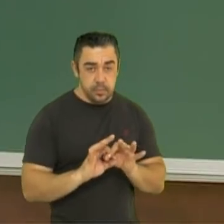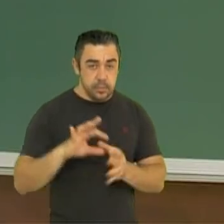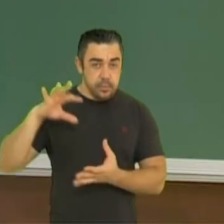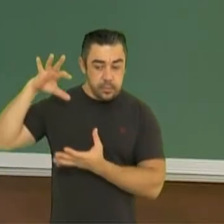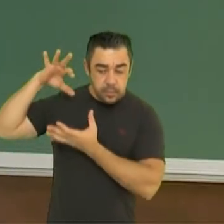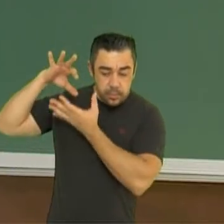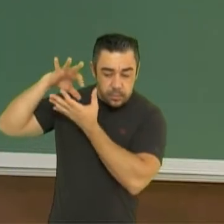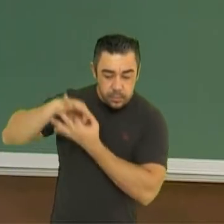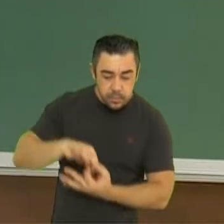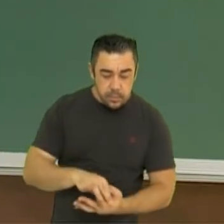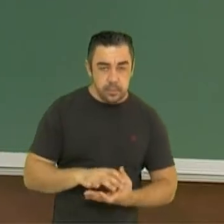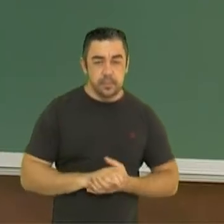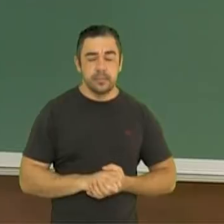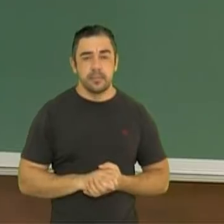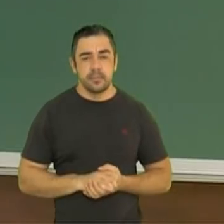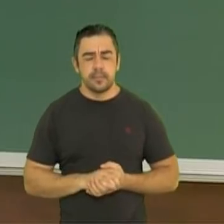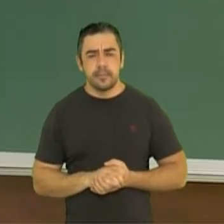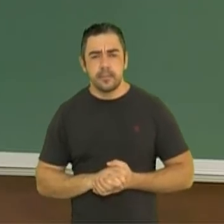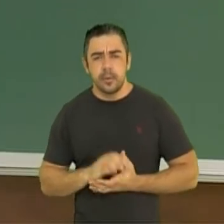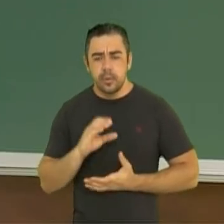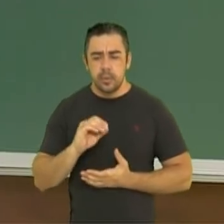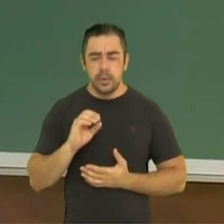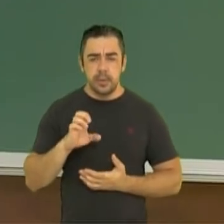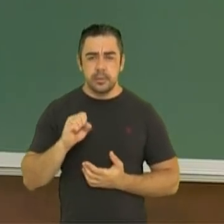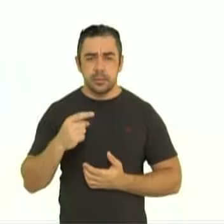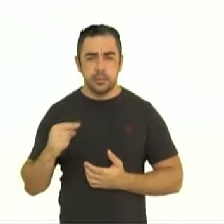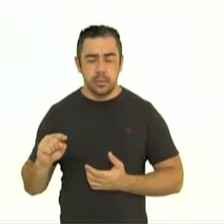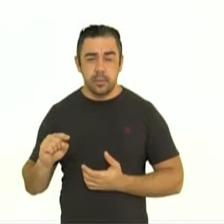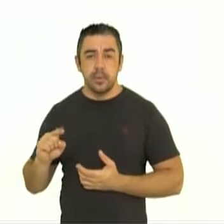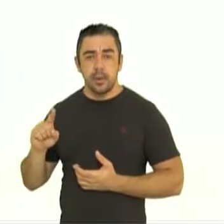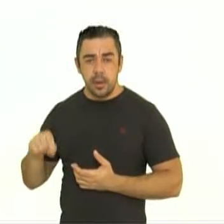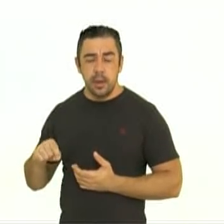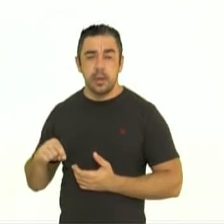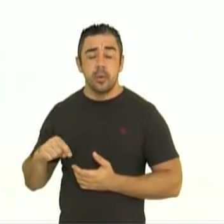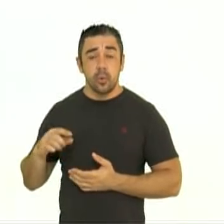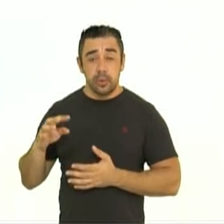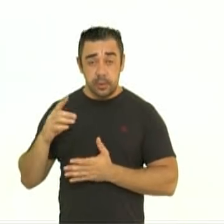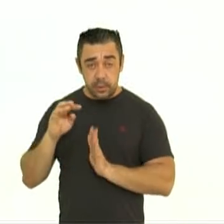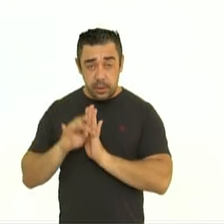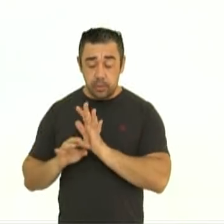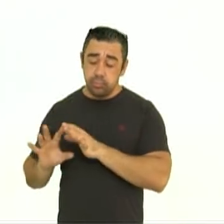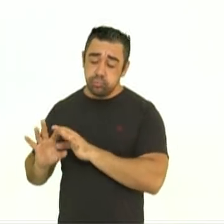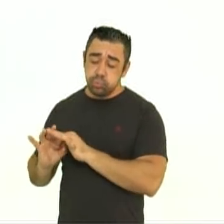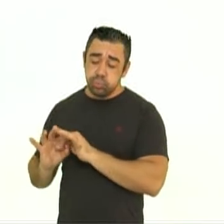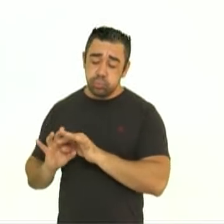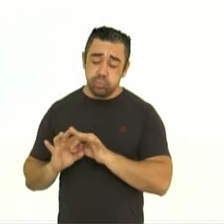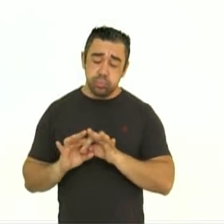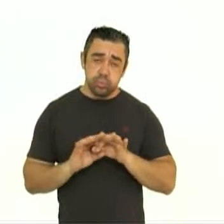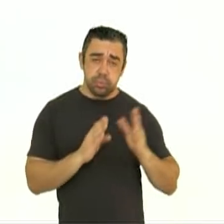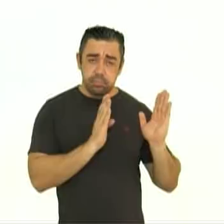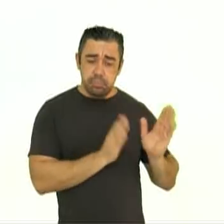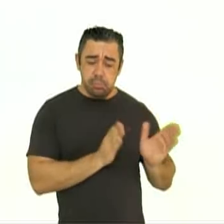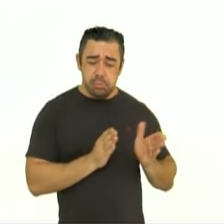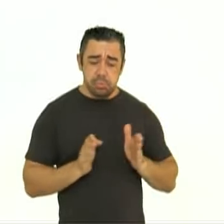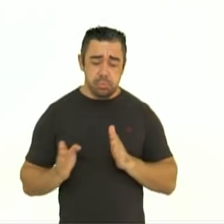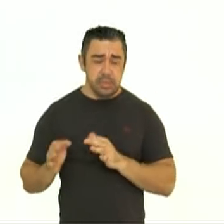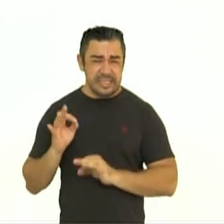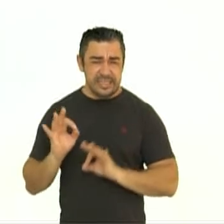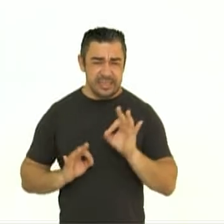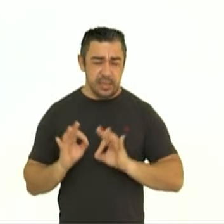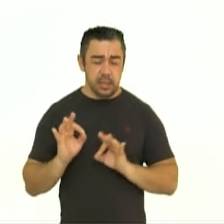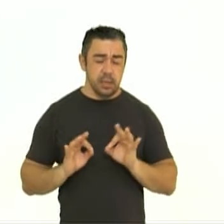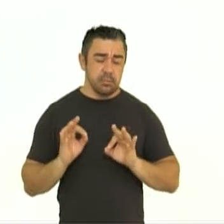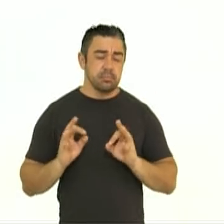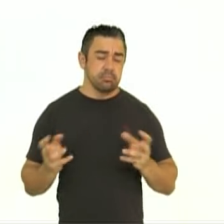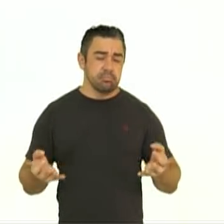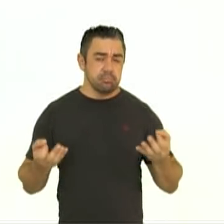tá? A coesão se refere ao encadeamento do seu texto, a ordem sequencial e ligação